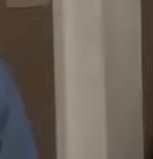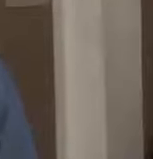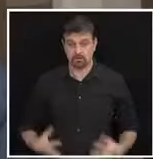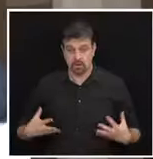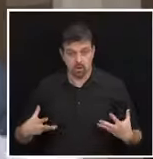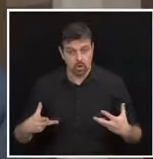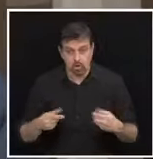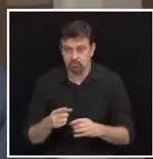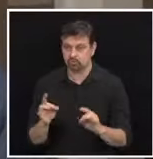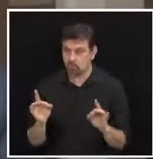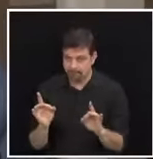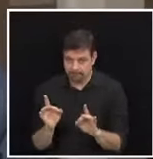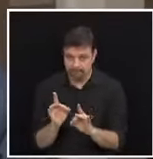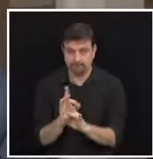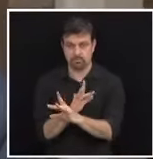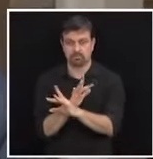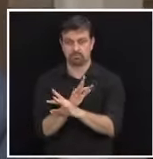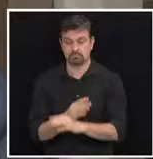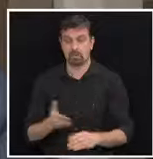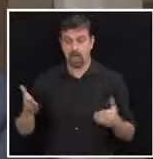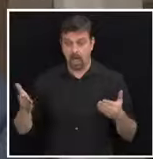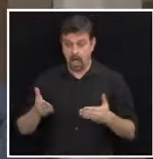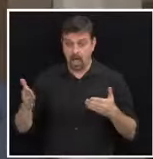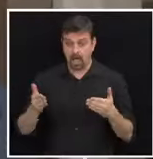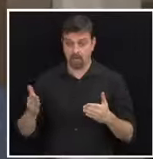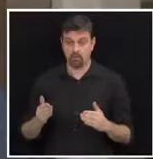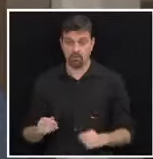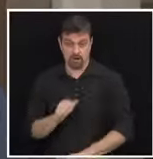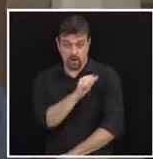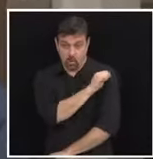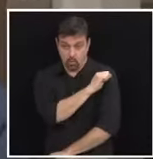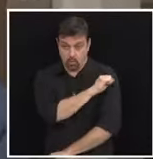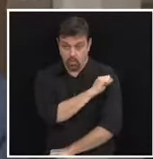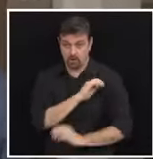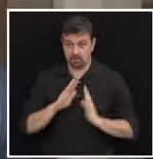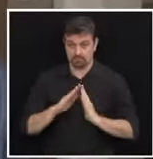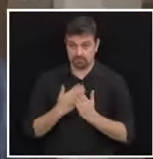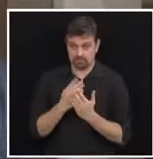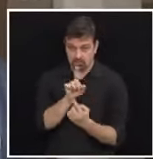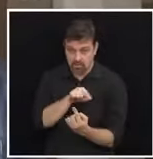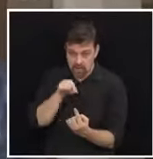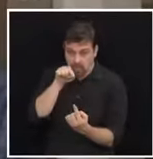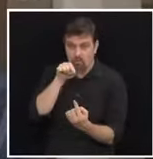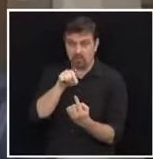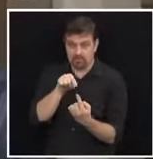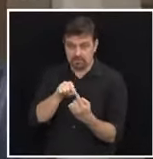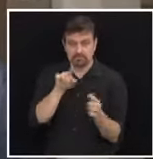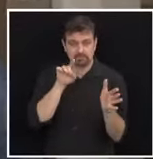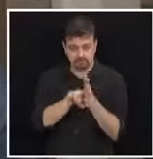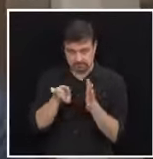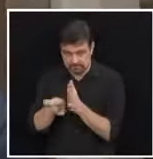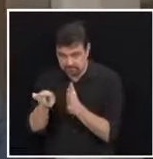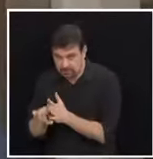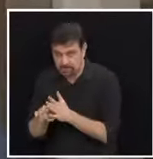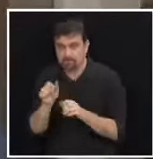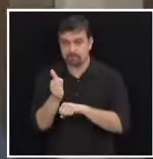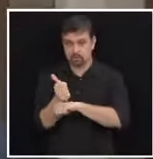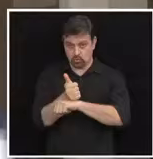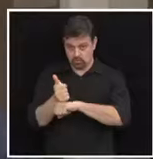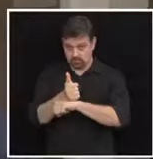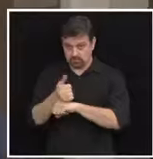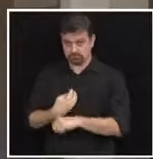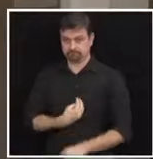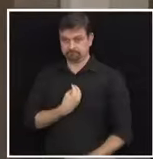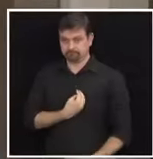Já estamos todos posicionados e agora é a vez dos alunos do Colégio Objetivo. Nossos convidados estão aqui e